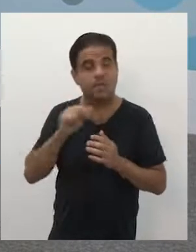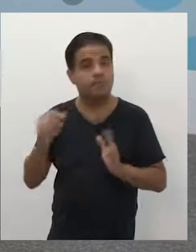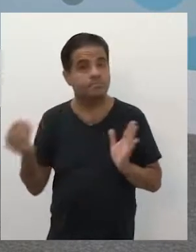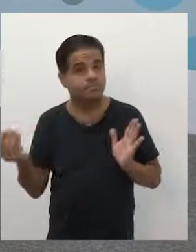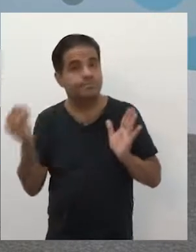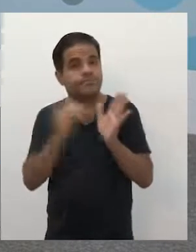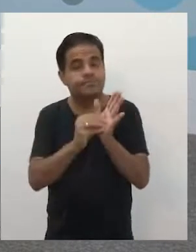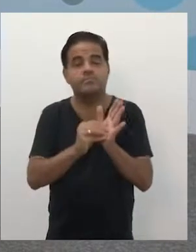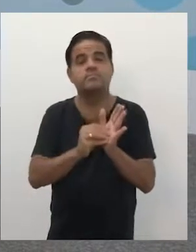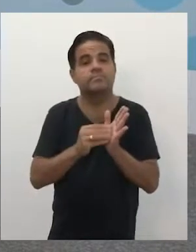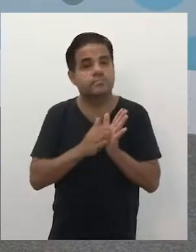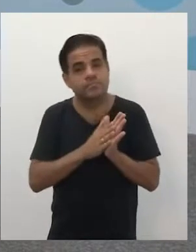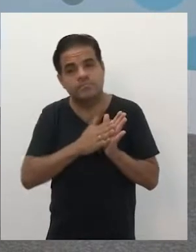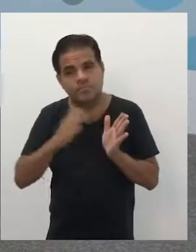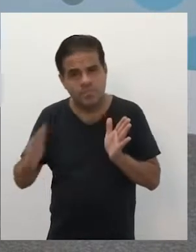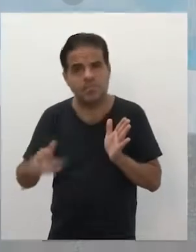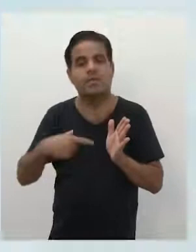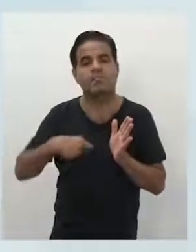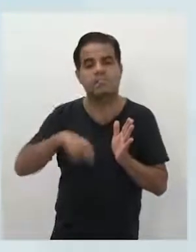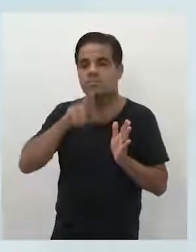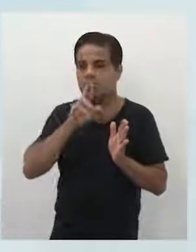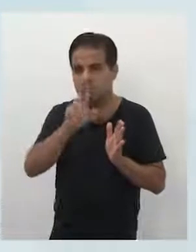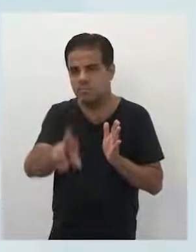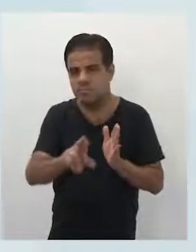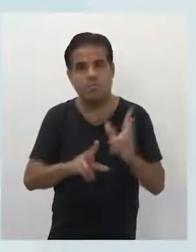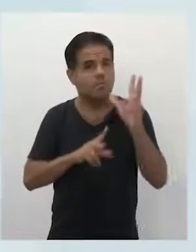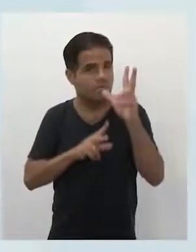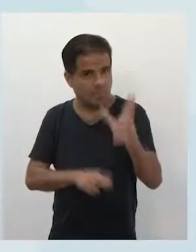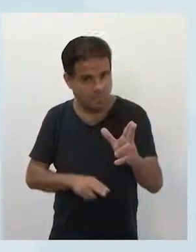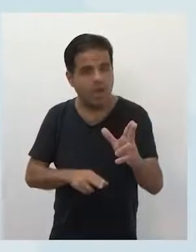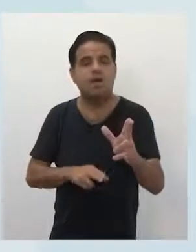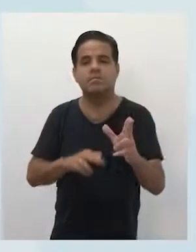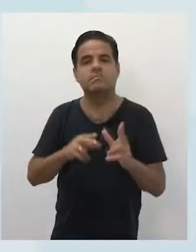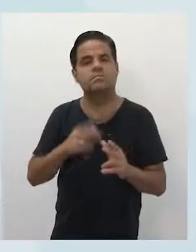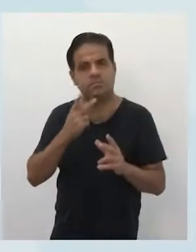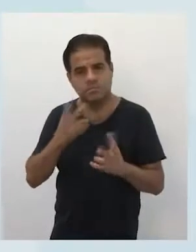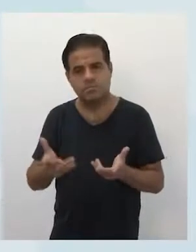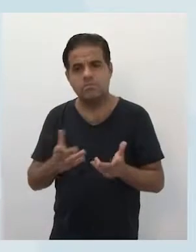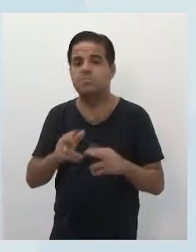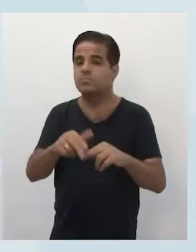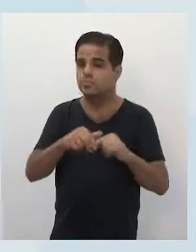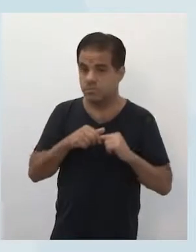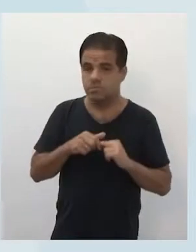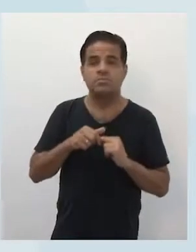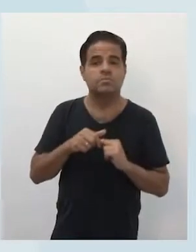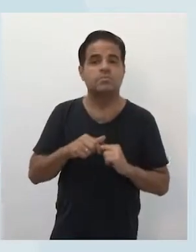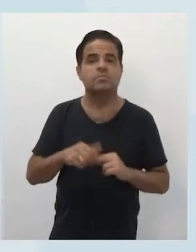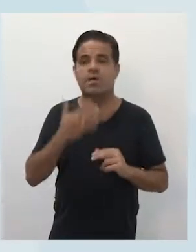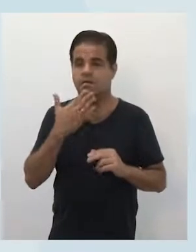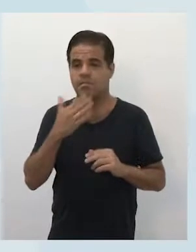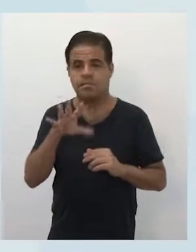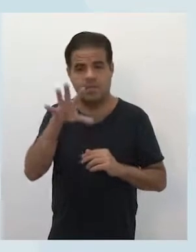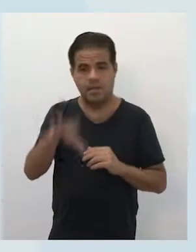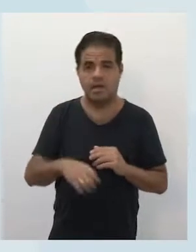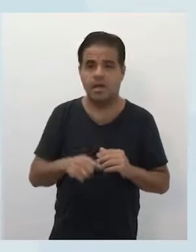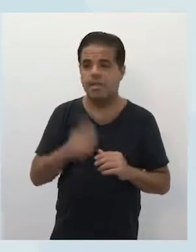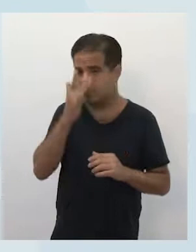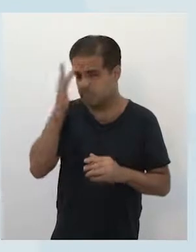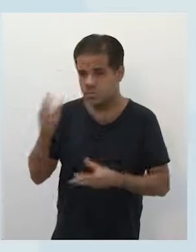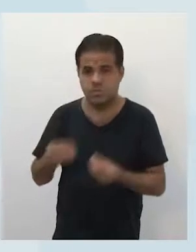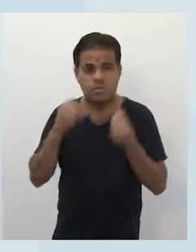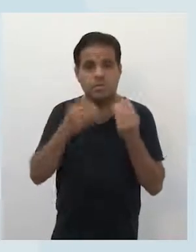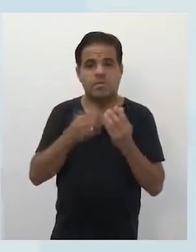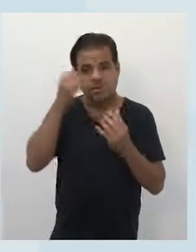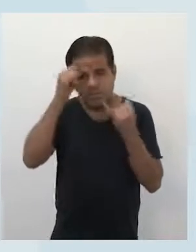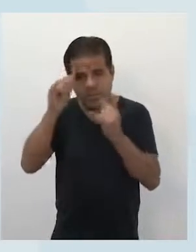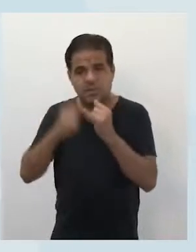sem precedentes exige uma resposta igualmente sem precedentes. E por isso, ela pede a doadores que ajudem a evitar o